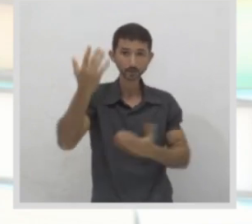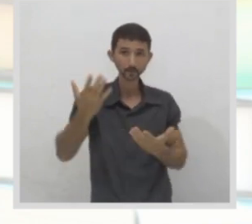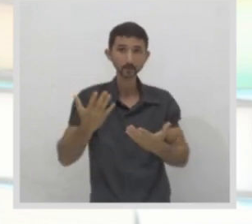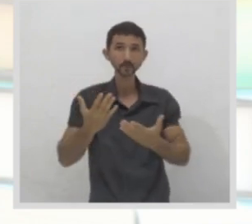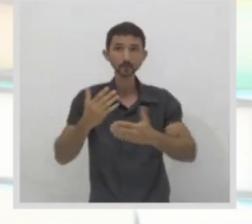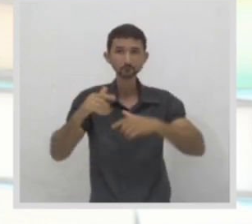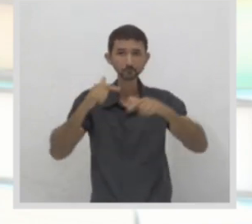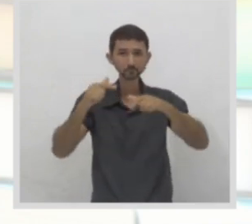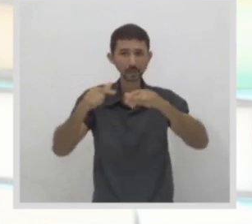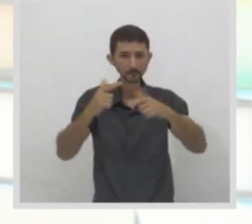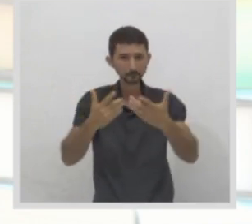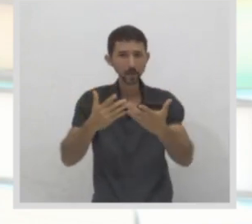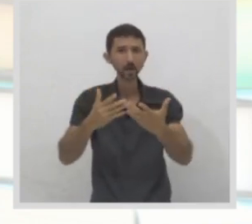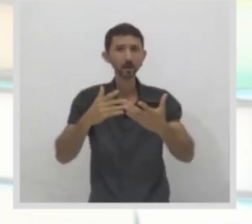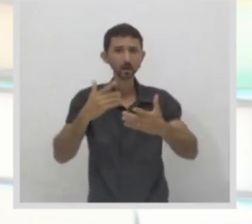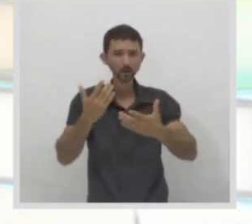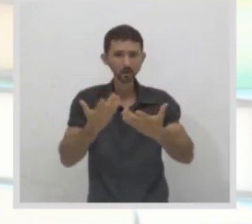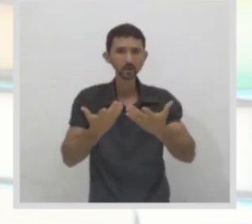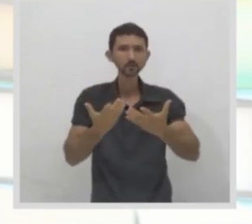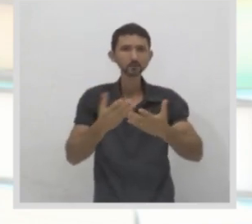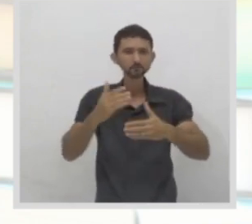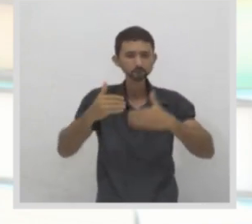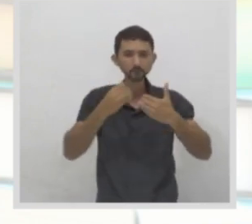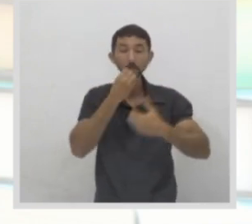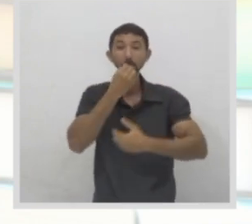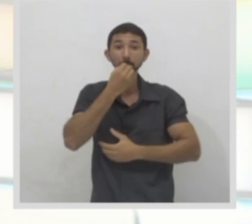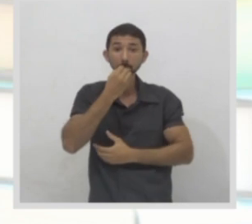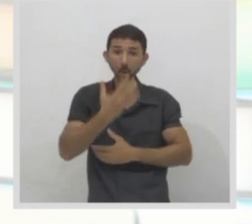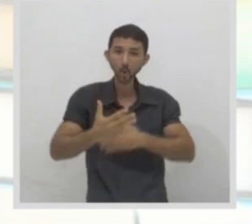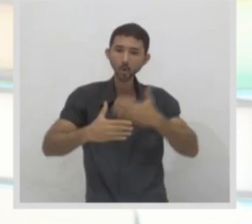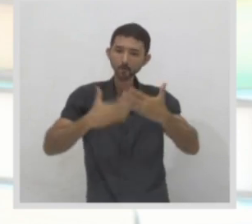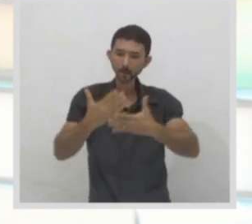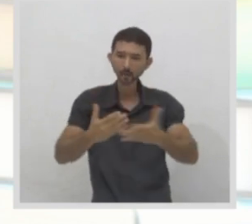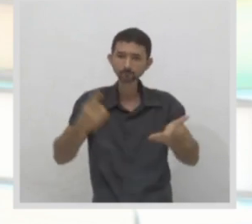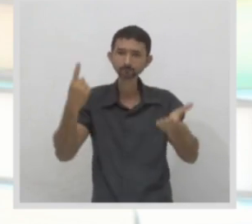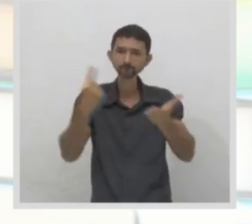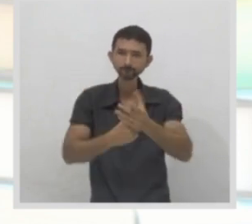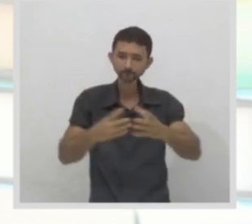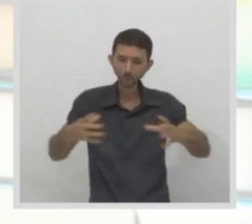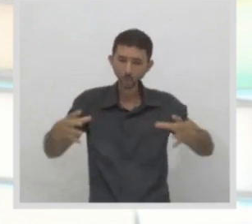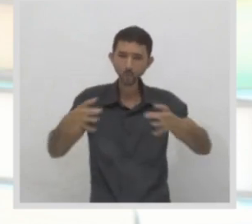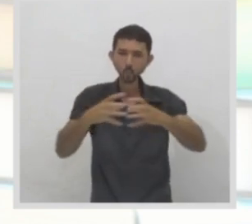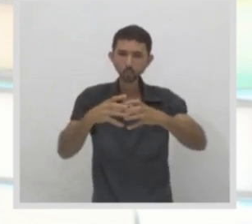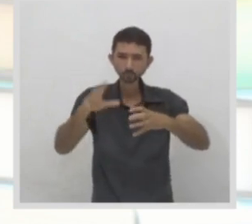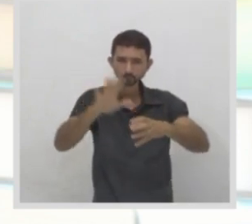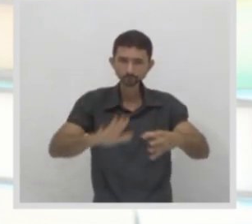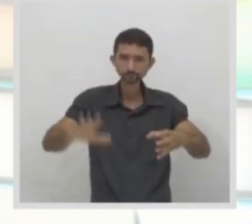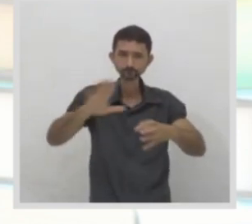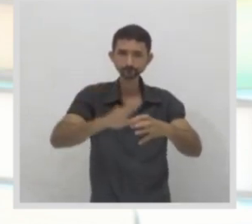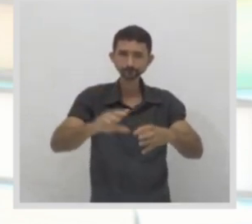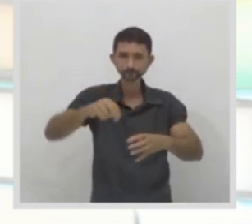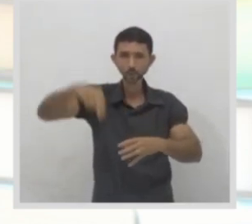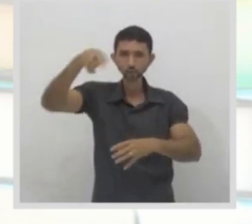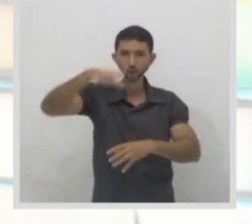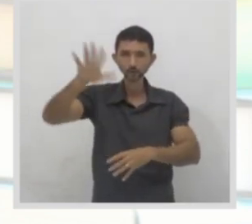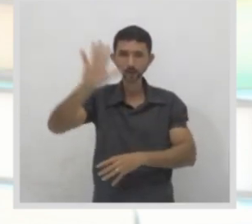uma importante atividade para a consolidação dessa ocupação no Nordeste brasileiro.